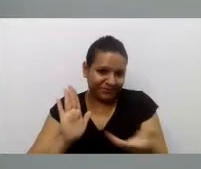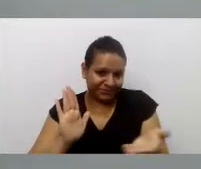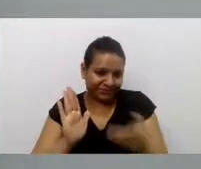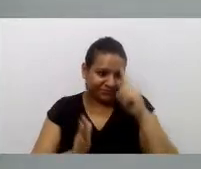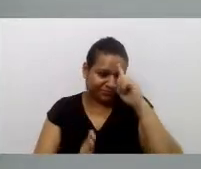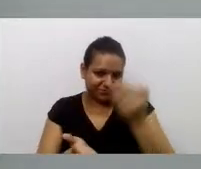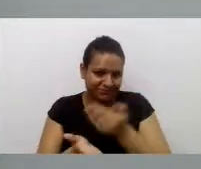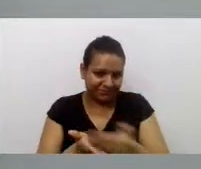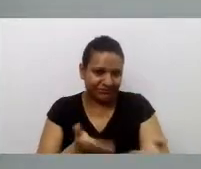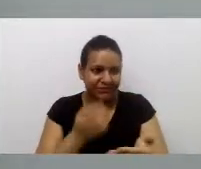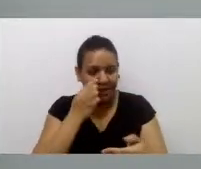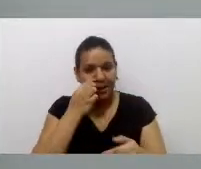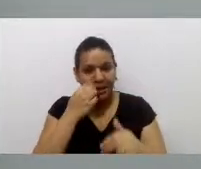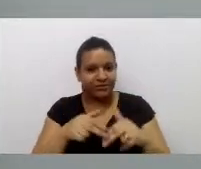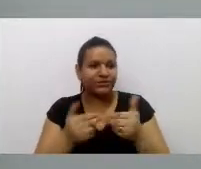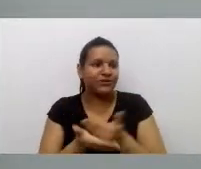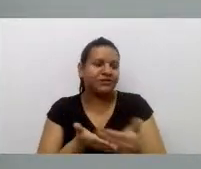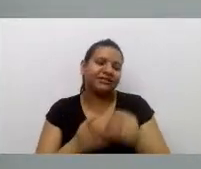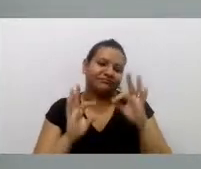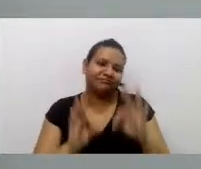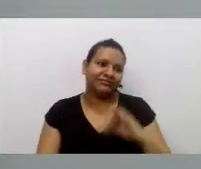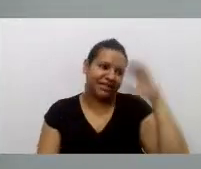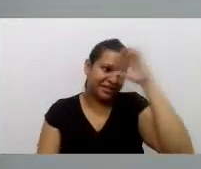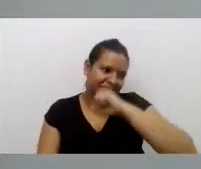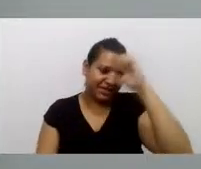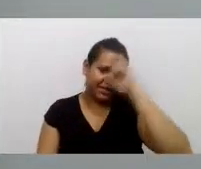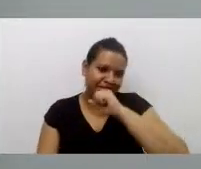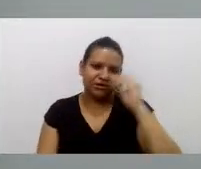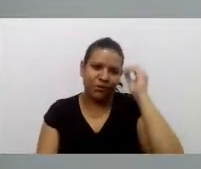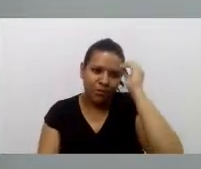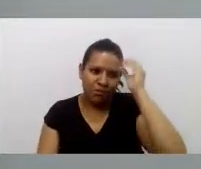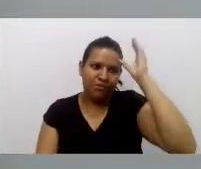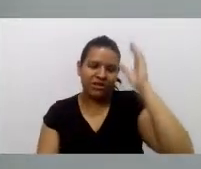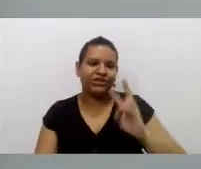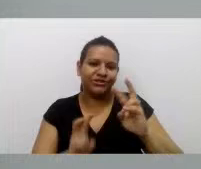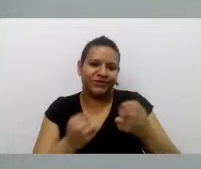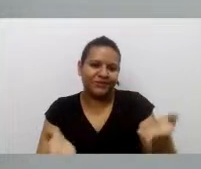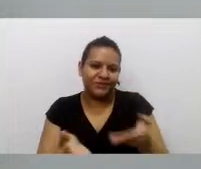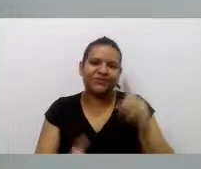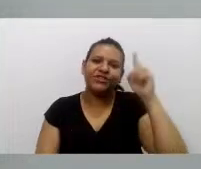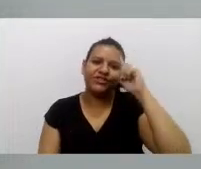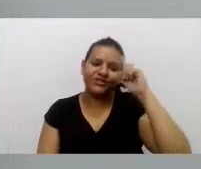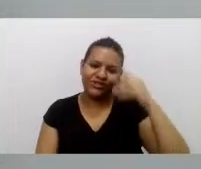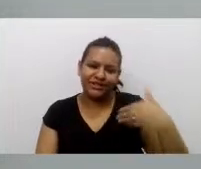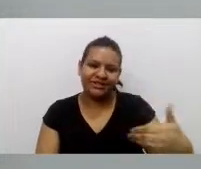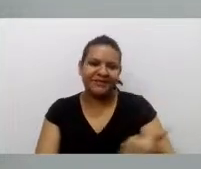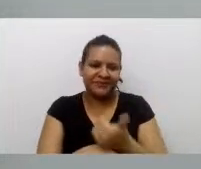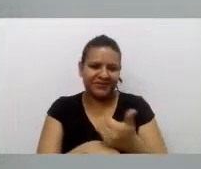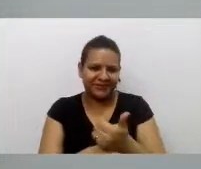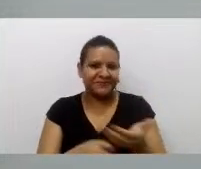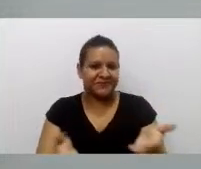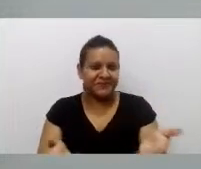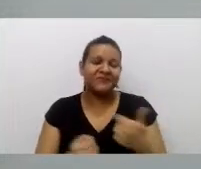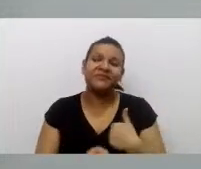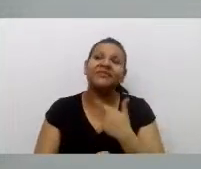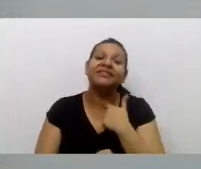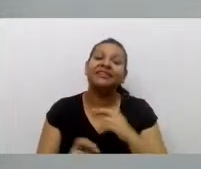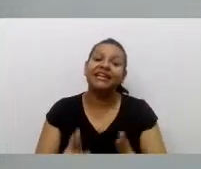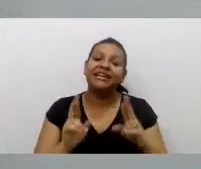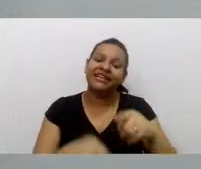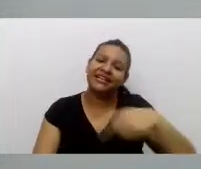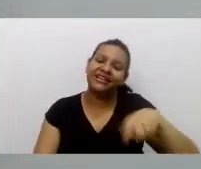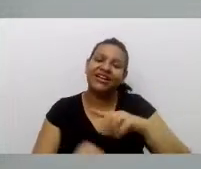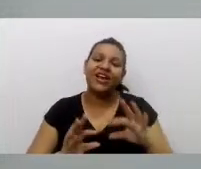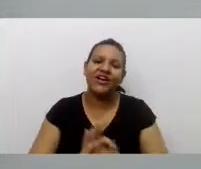Nada como começar aprendendo e adquirindo conhecimento útil para o nosso dia a dia, para a nossa profissão. Desejo a todos uma ótima sessão,